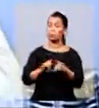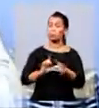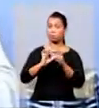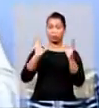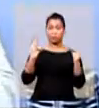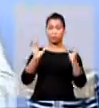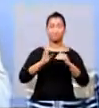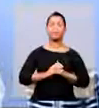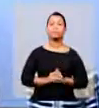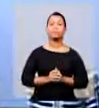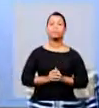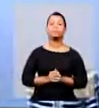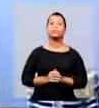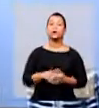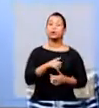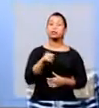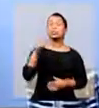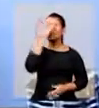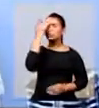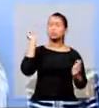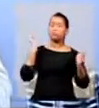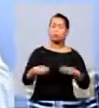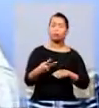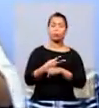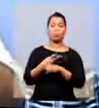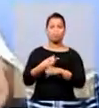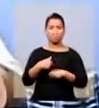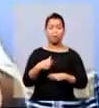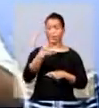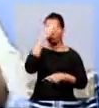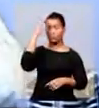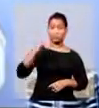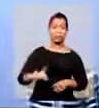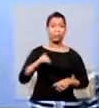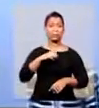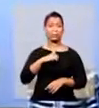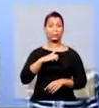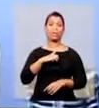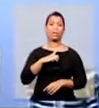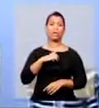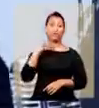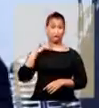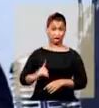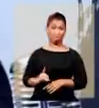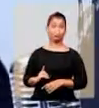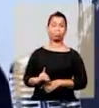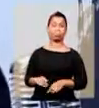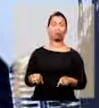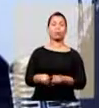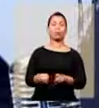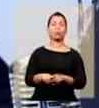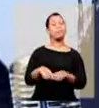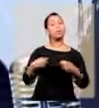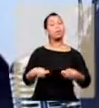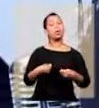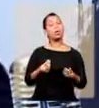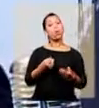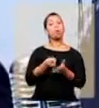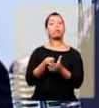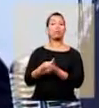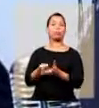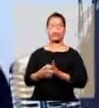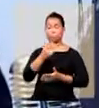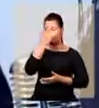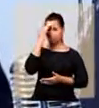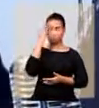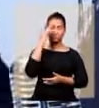deficientes têm os direitos e sabemos também, eles têm que saber dos deveres dele como cidadão que é. Inclusive aqui na TV, um dos nossos desafios, a gente